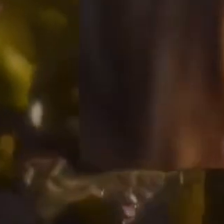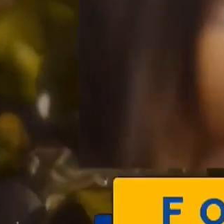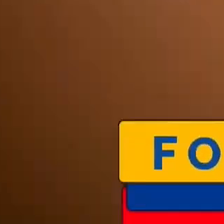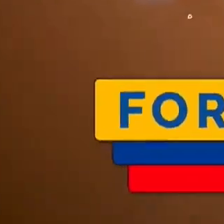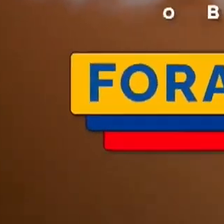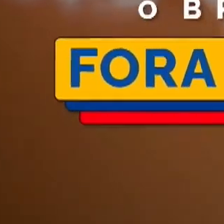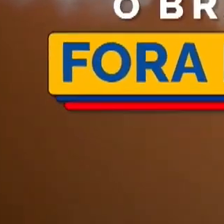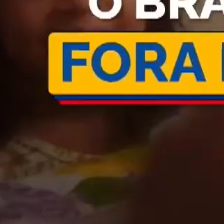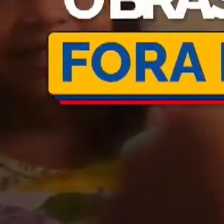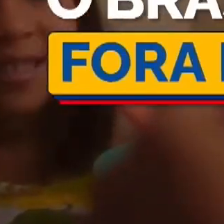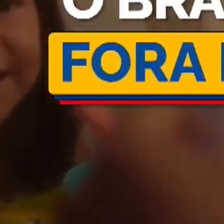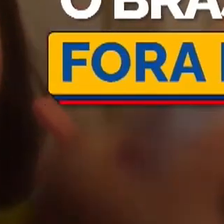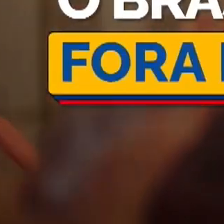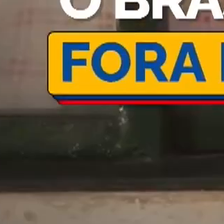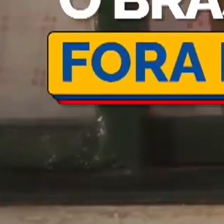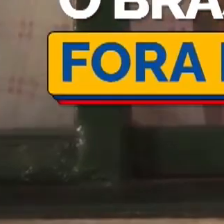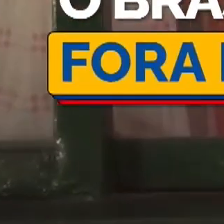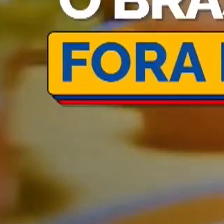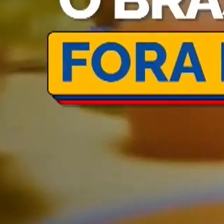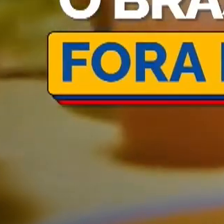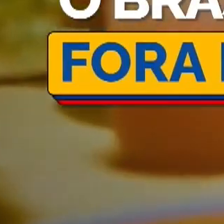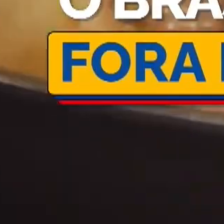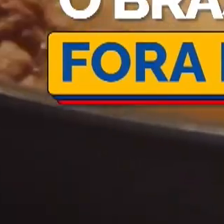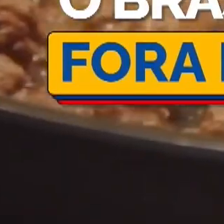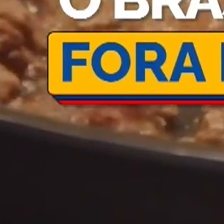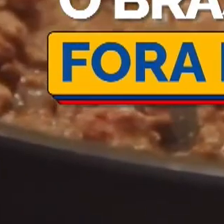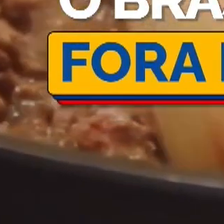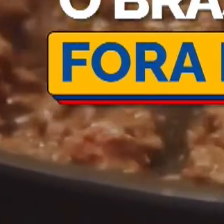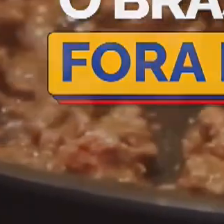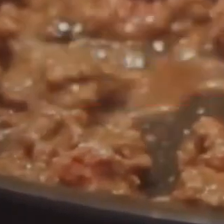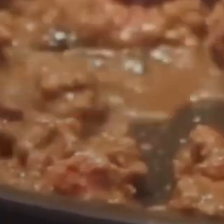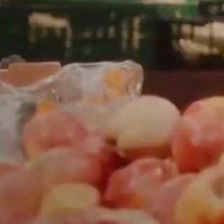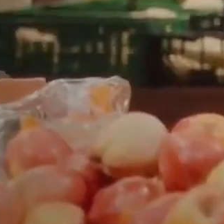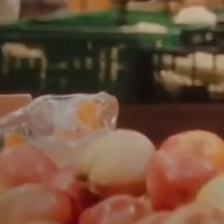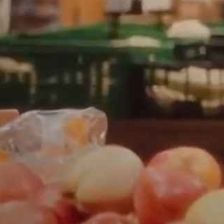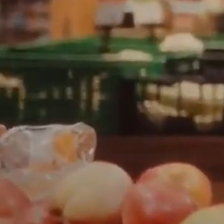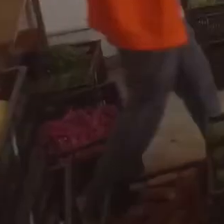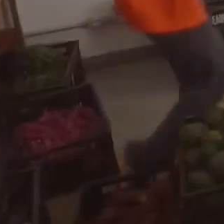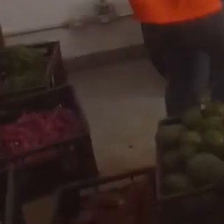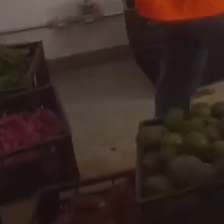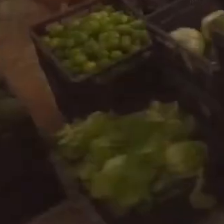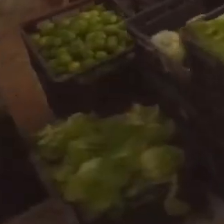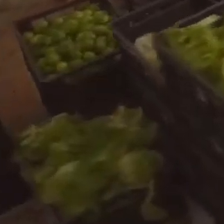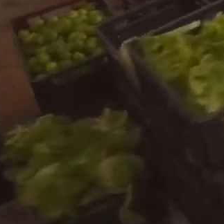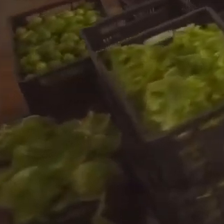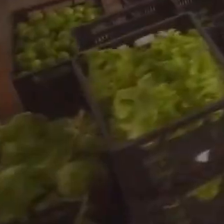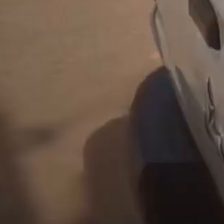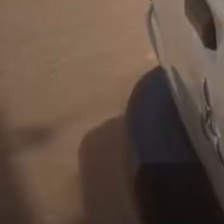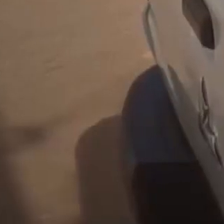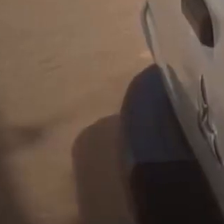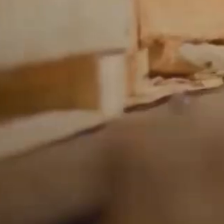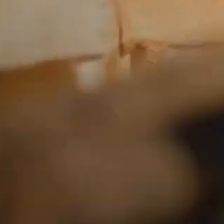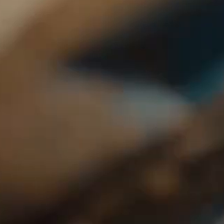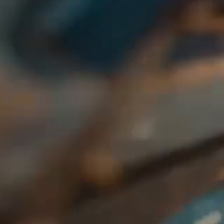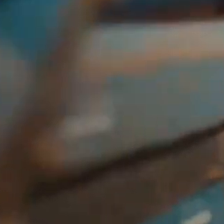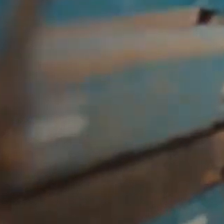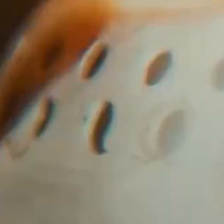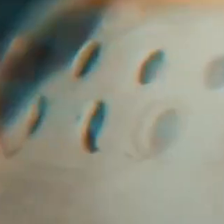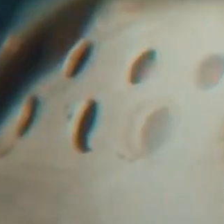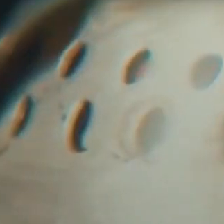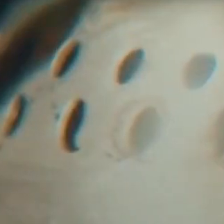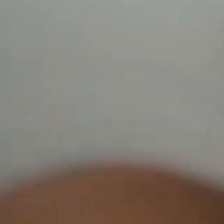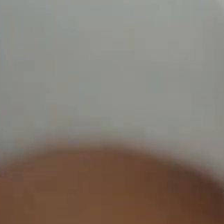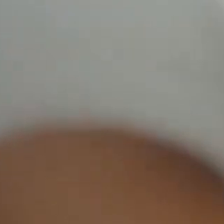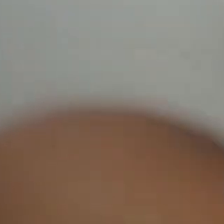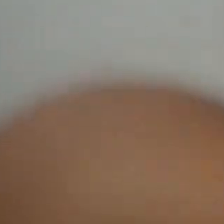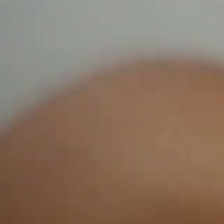Brasil, em apenas 2 anos, conseguiu sair novamente do mapa da fome. Em 2023, o governo do Brasil fez um